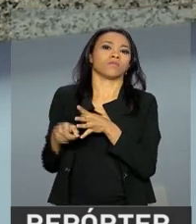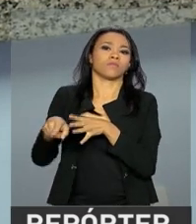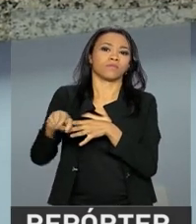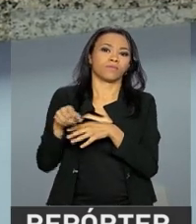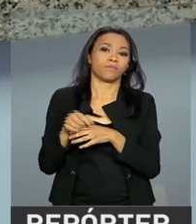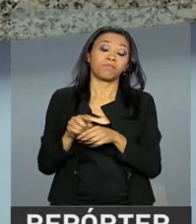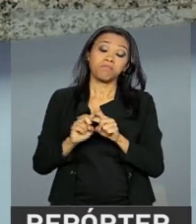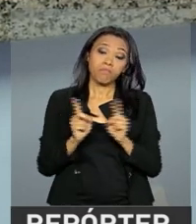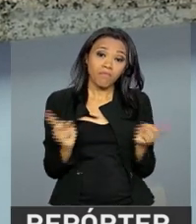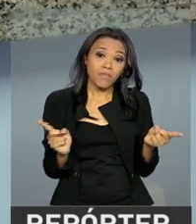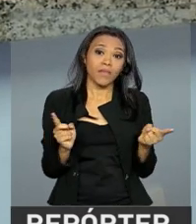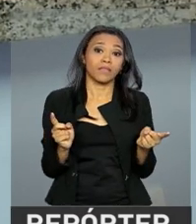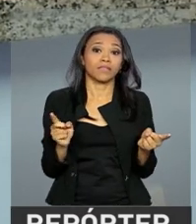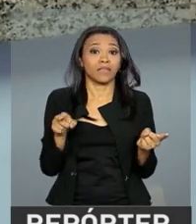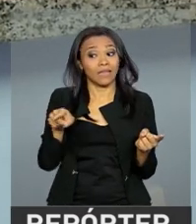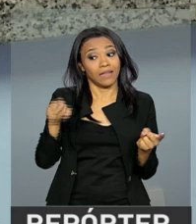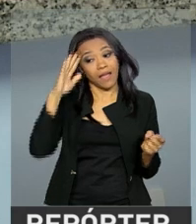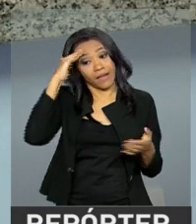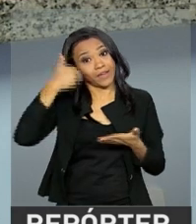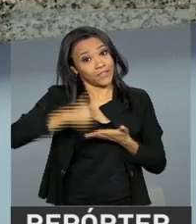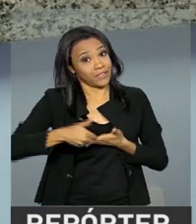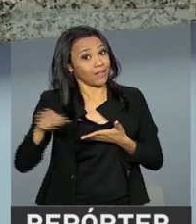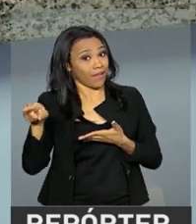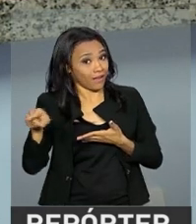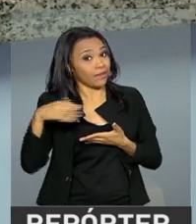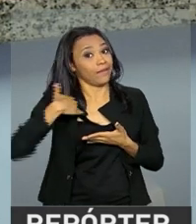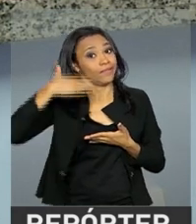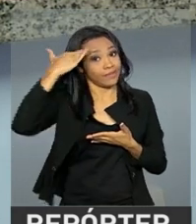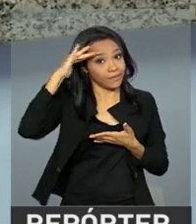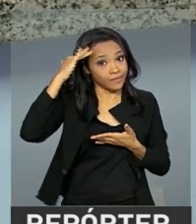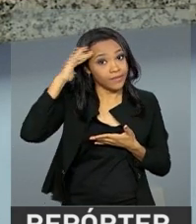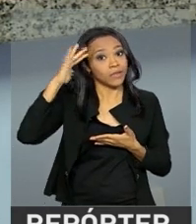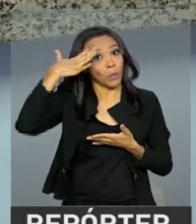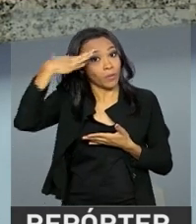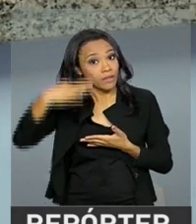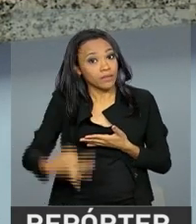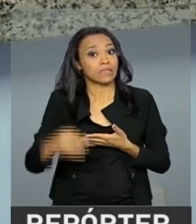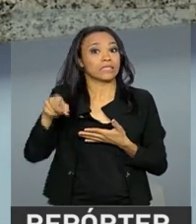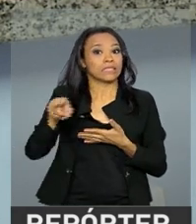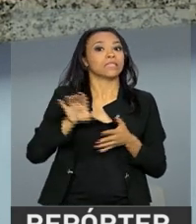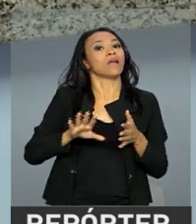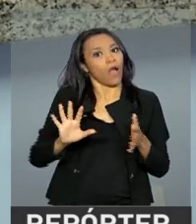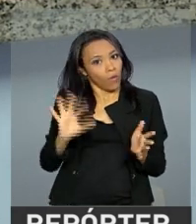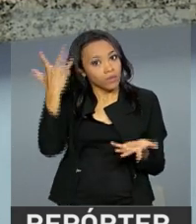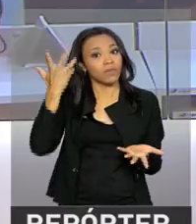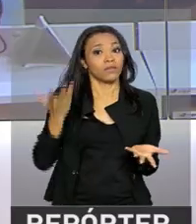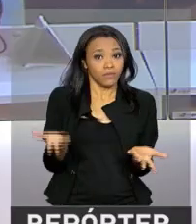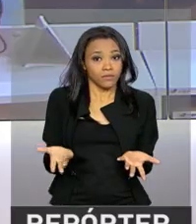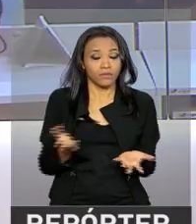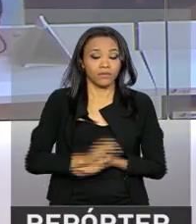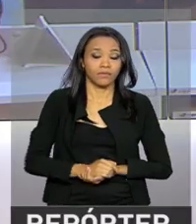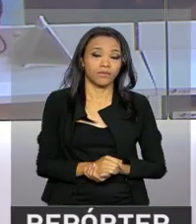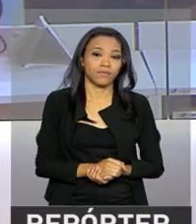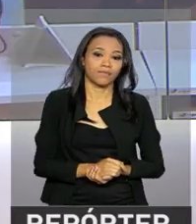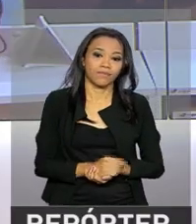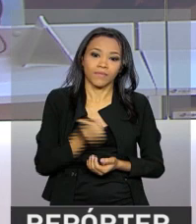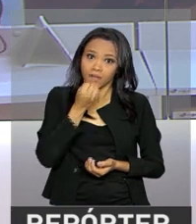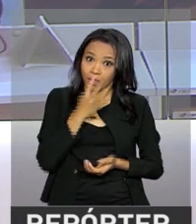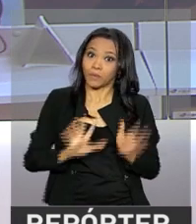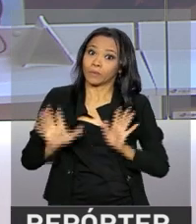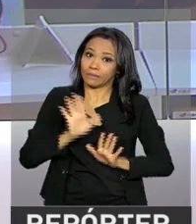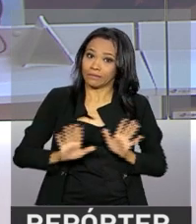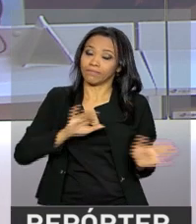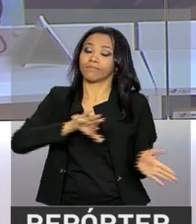a questão é ele acreditar e abrir a consciência de que realmente as coisas acontecem. É bom ter cuidado,